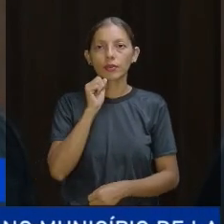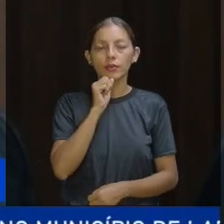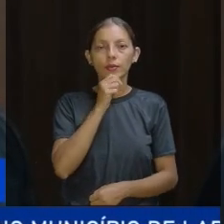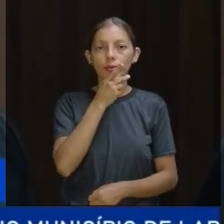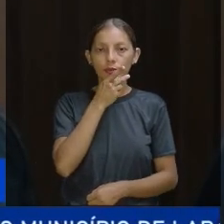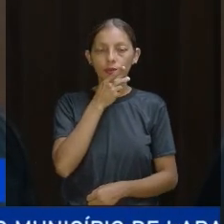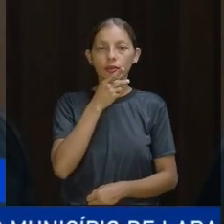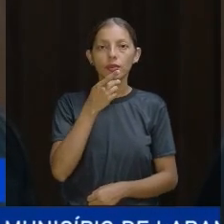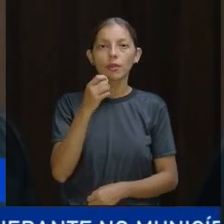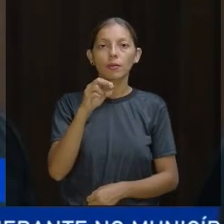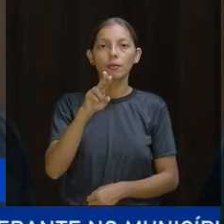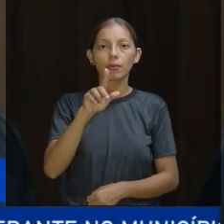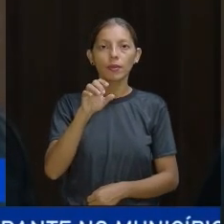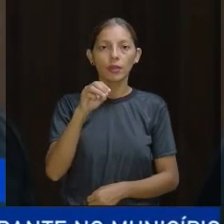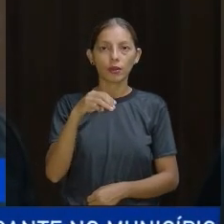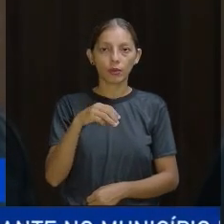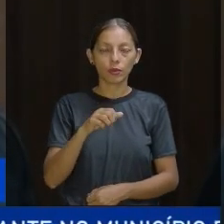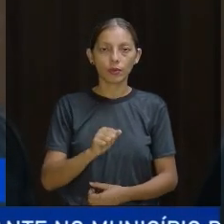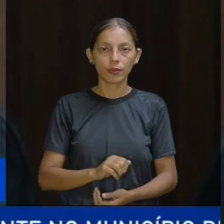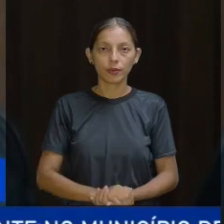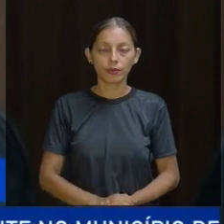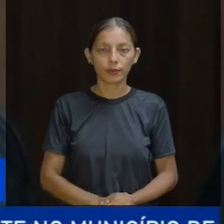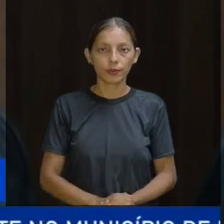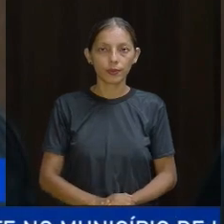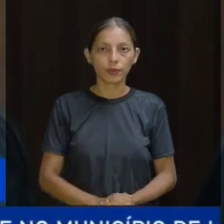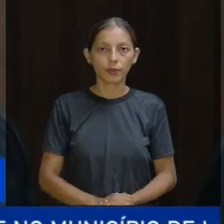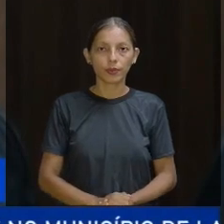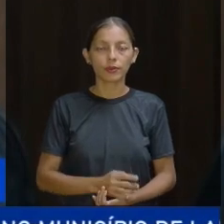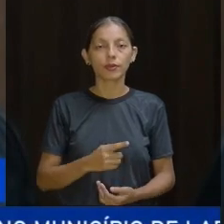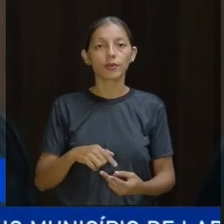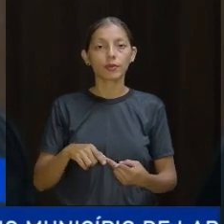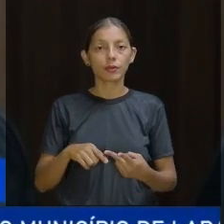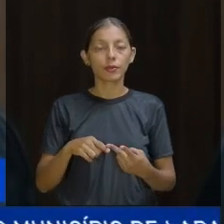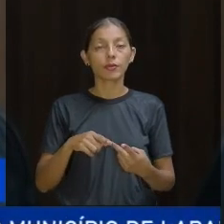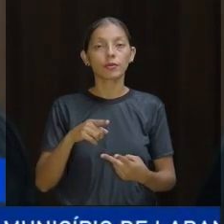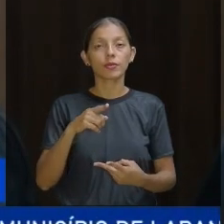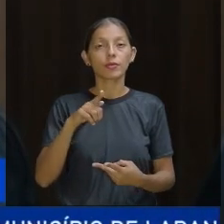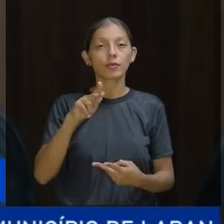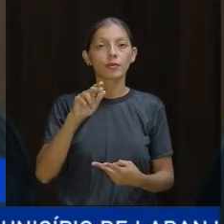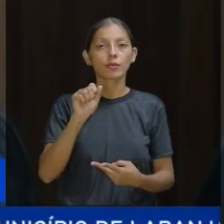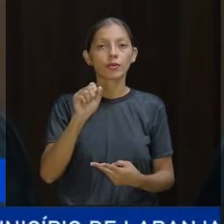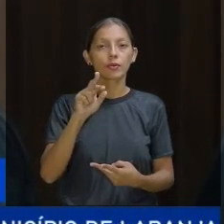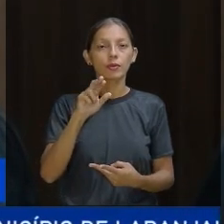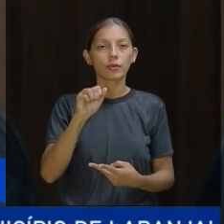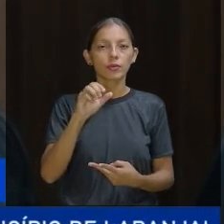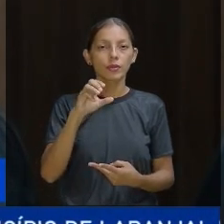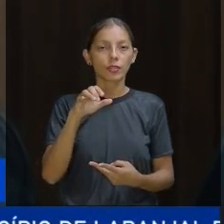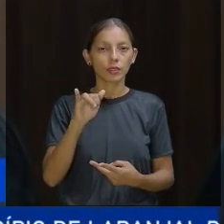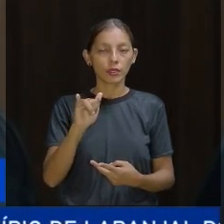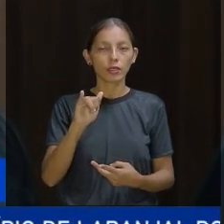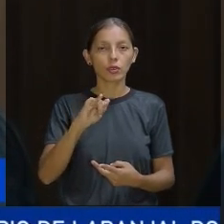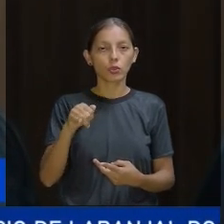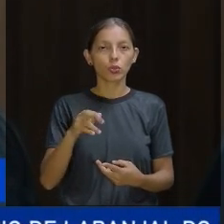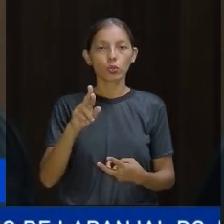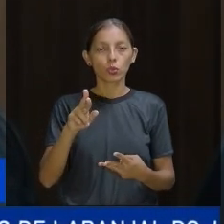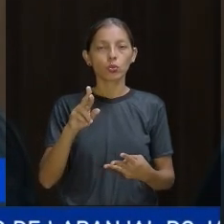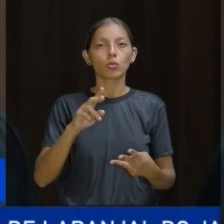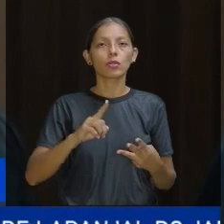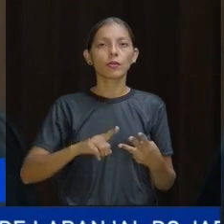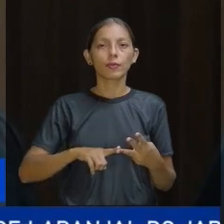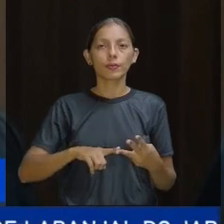é Guaraci Batista da juiz Paulo Madeira. O embargante é Guaraci Na barra Batista inferior da da tela, Silveira 28ª Sessão